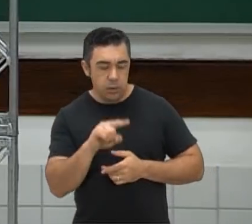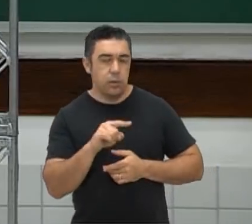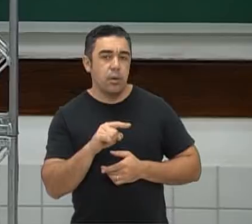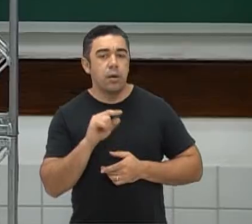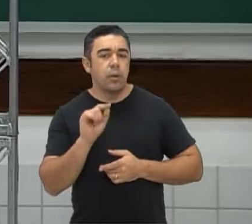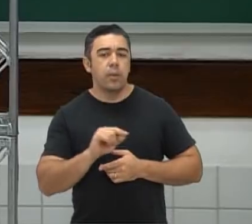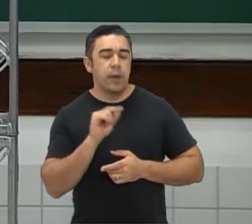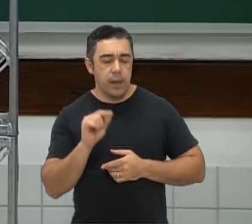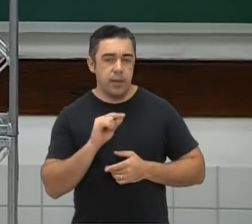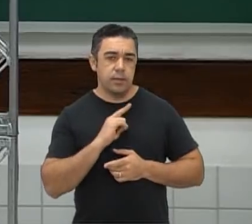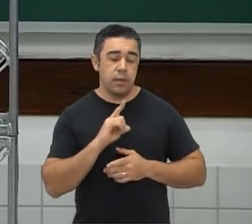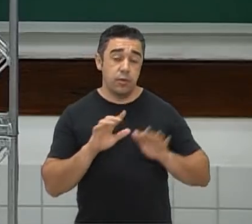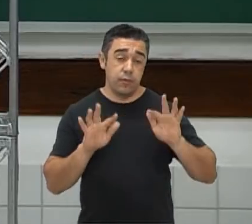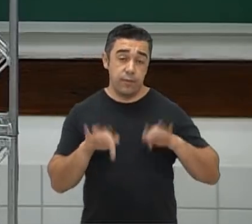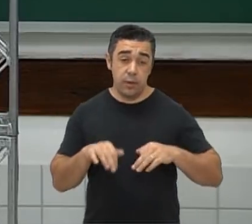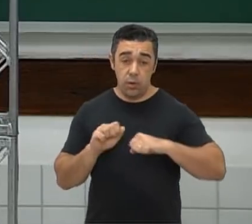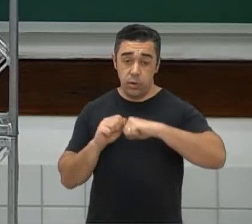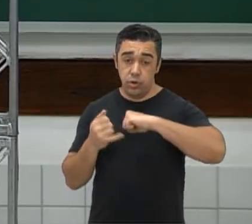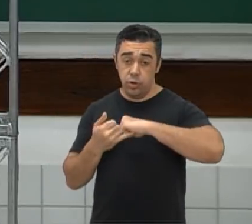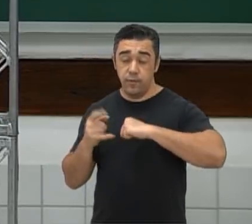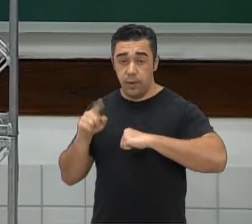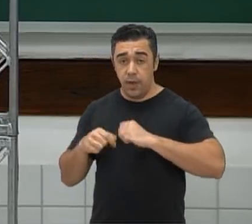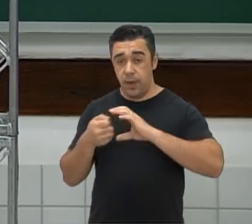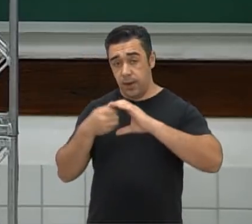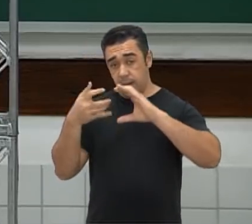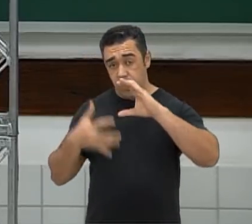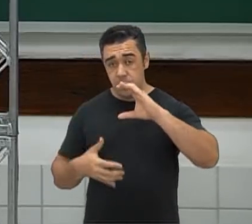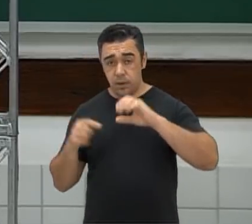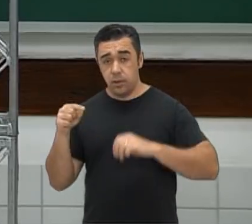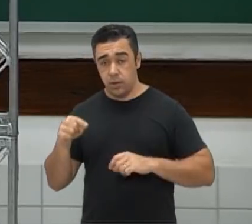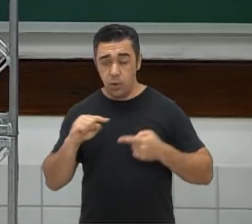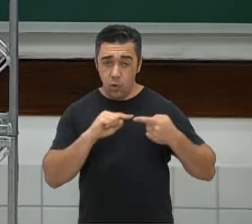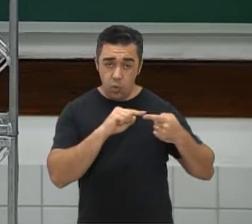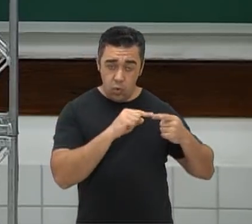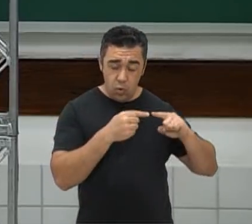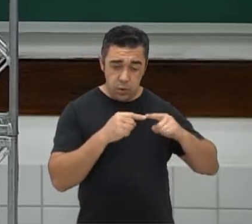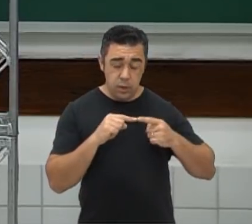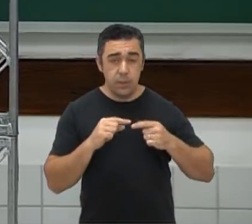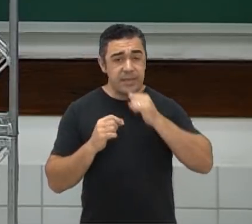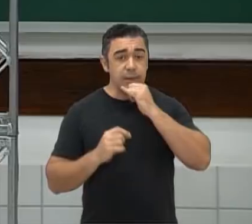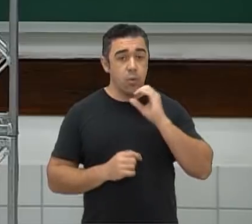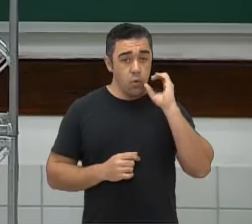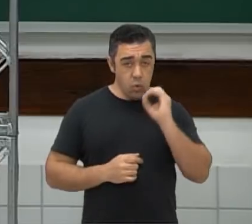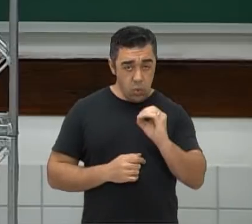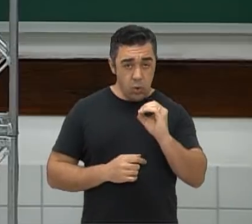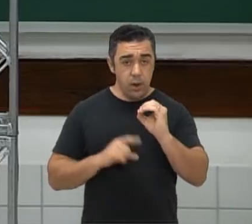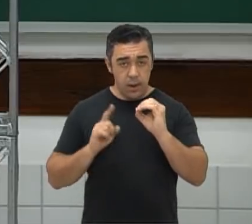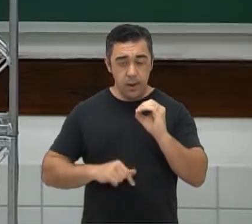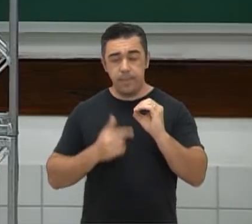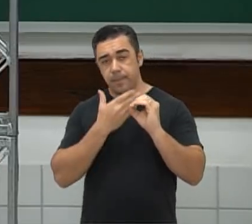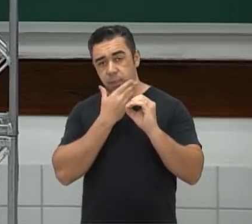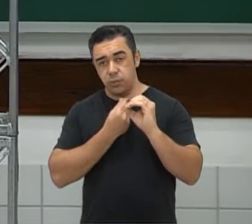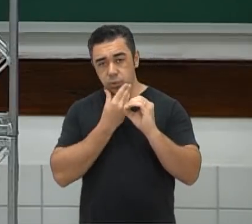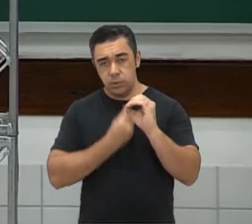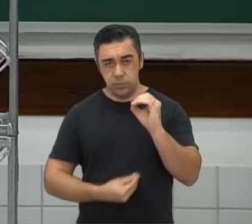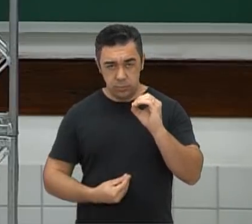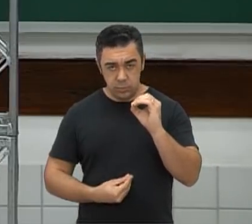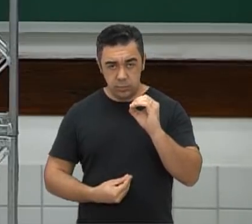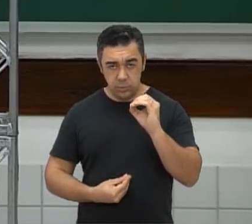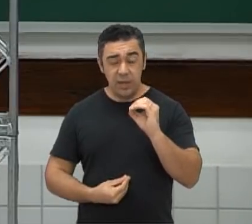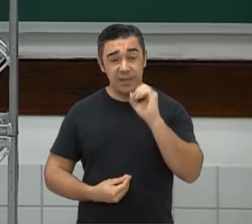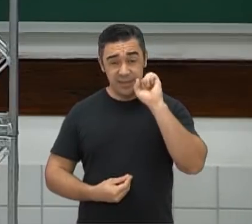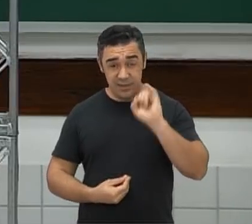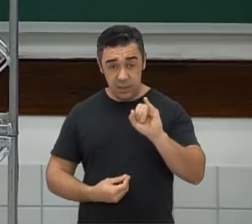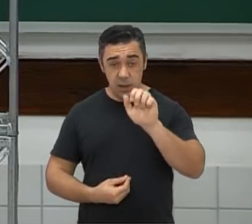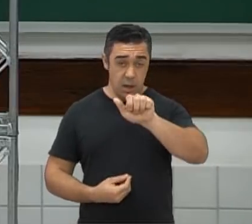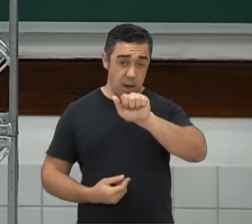ali o final do adjetivo, caracterizando ali com o, quando a gente finaliza com a grafia o, a gente sabe que se refere ao